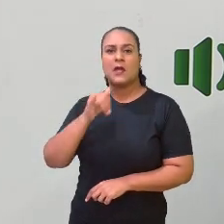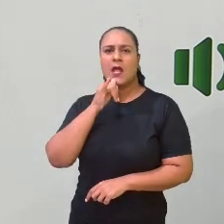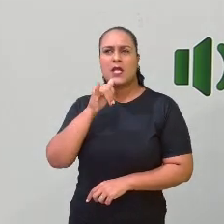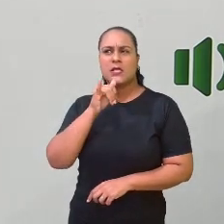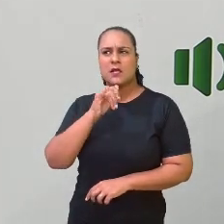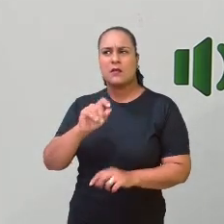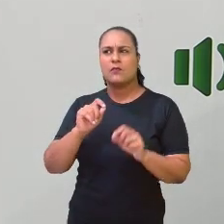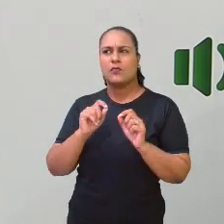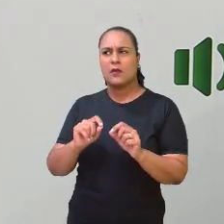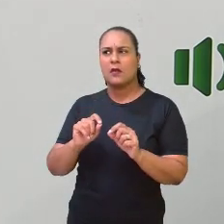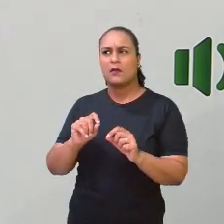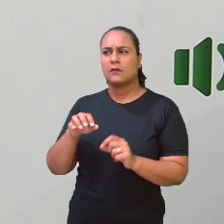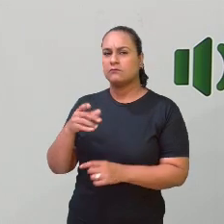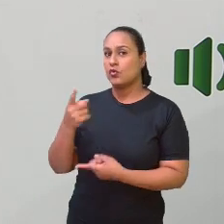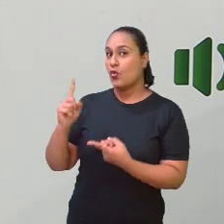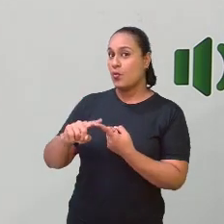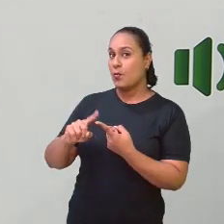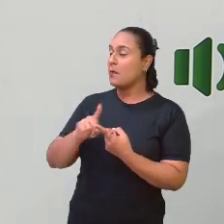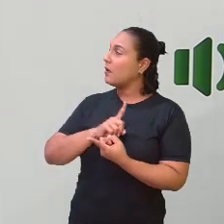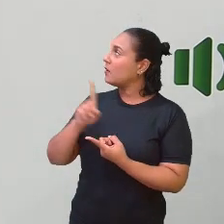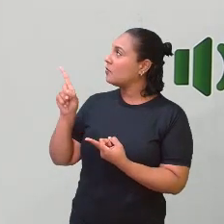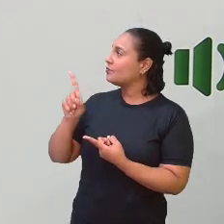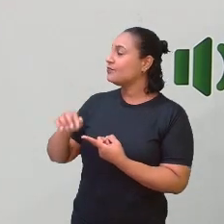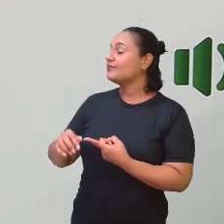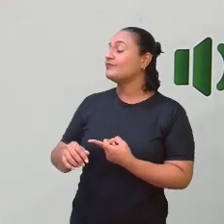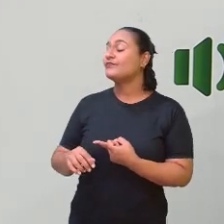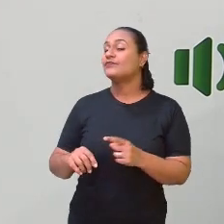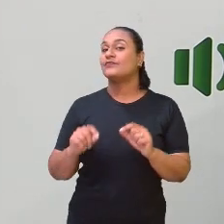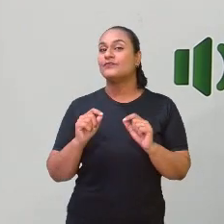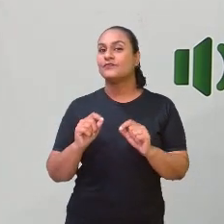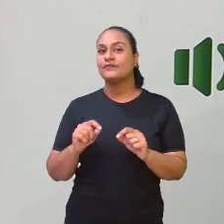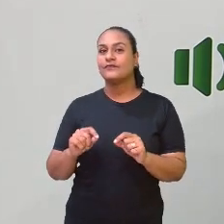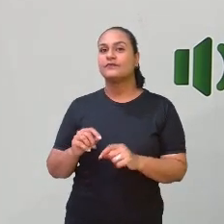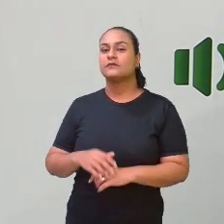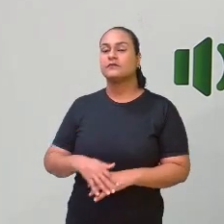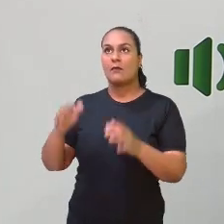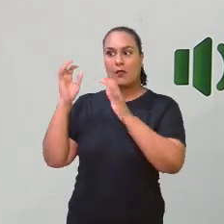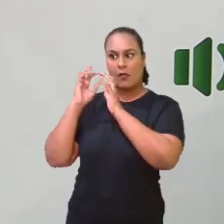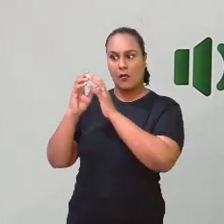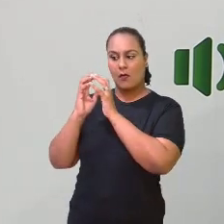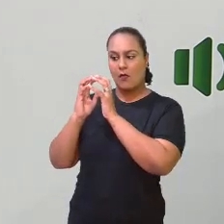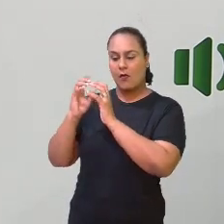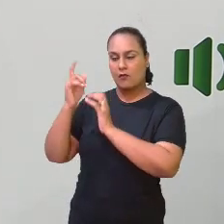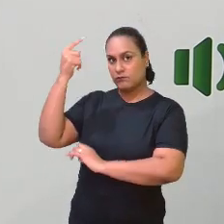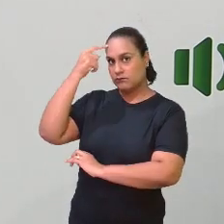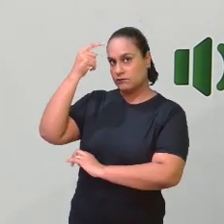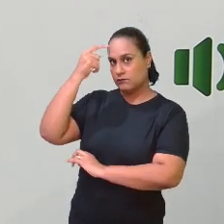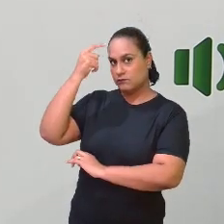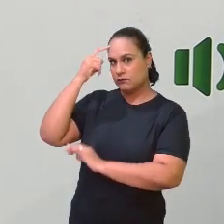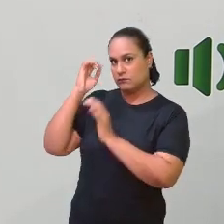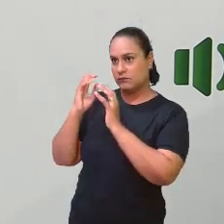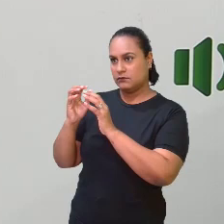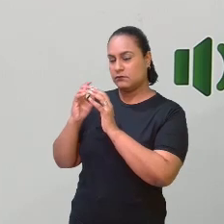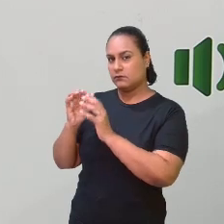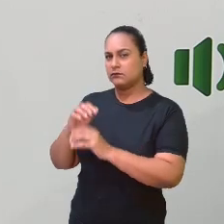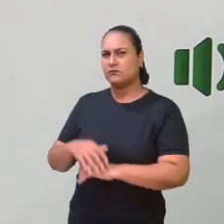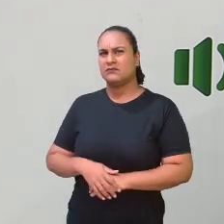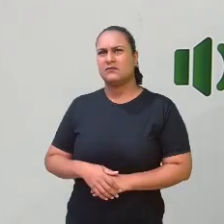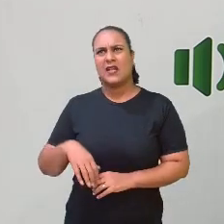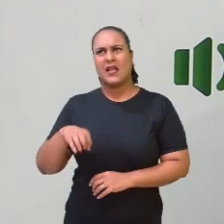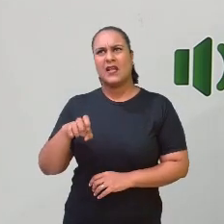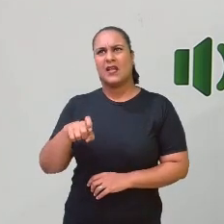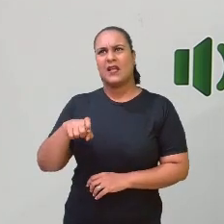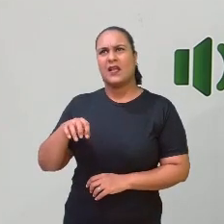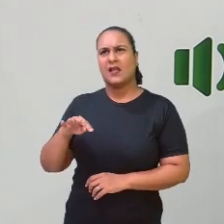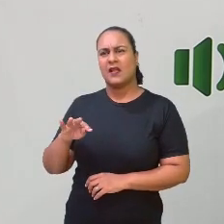de esqueleto axial, por exemplo, o nosso crânio, o nosso externo. Professor,